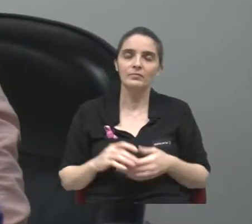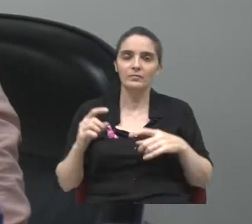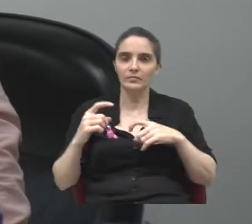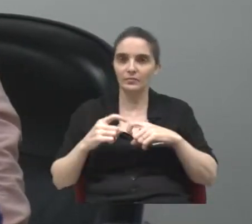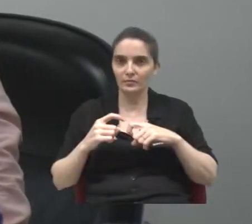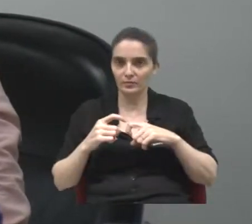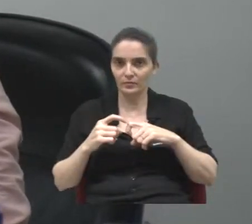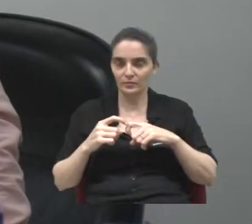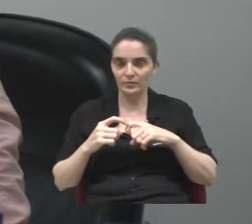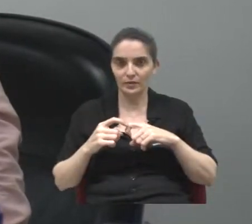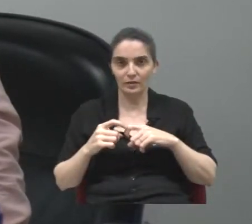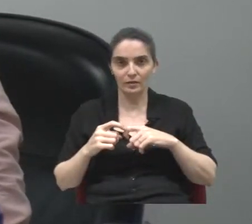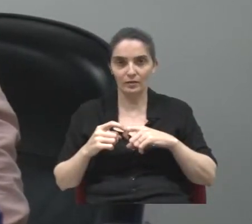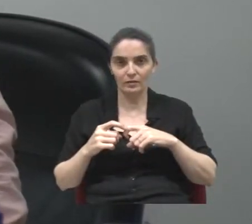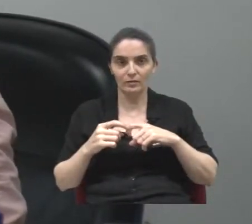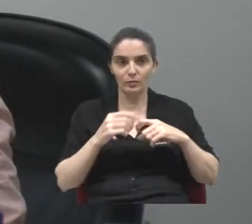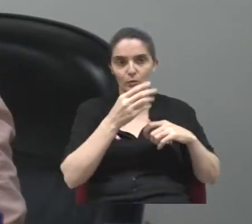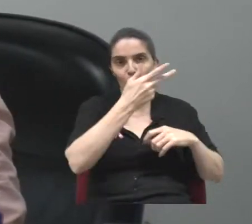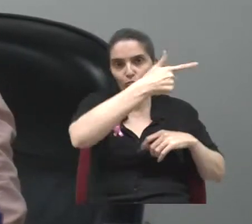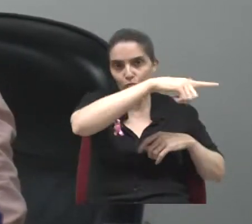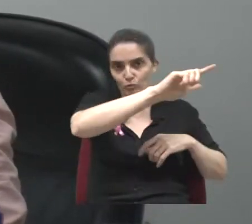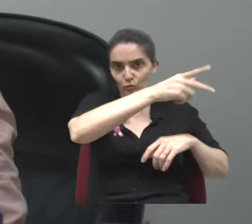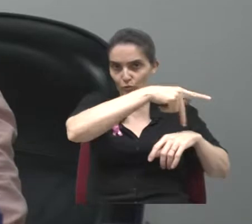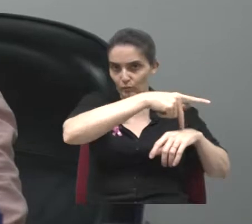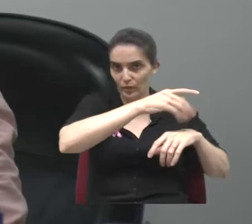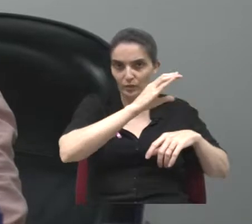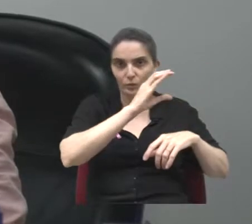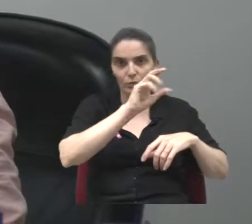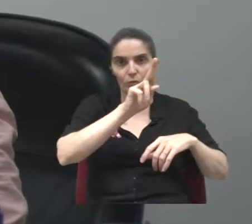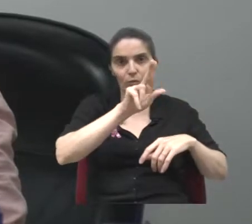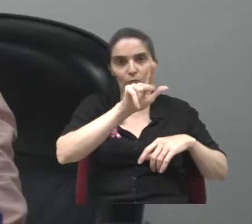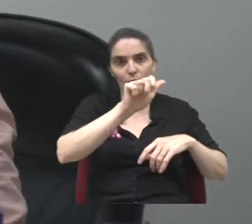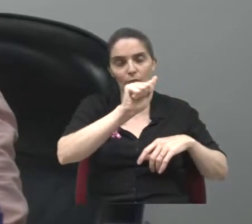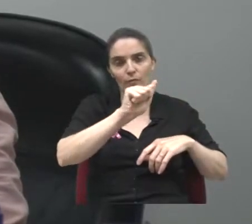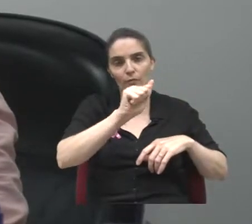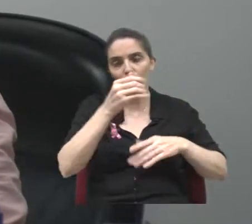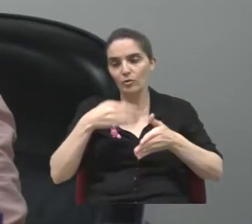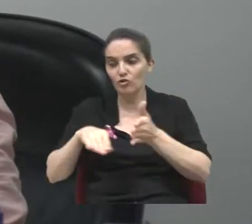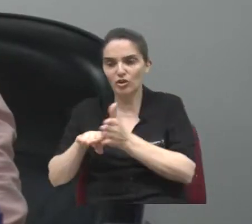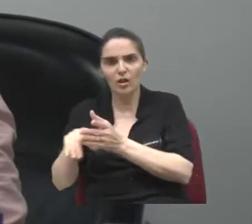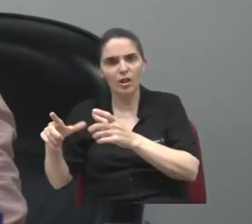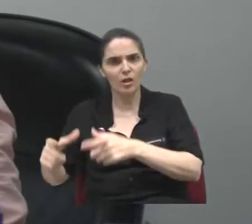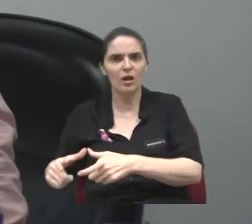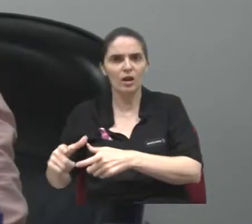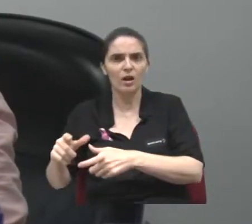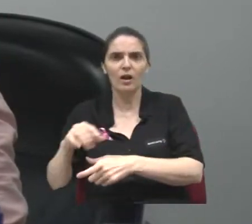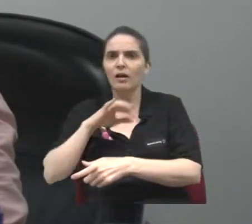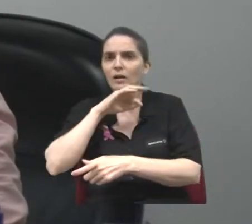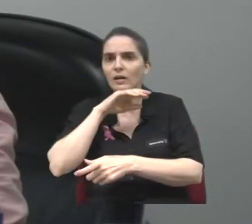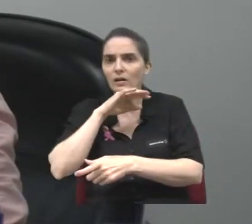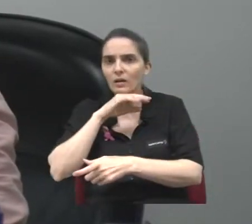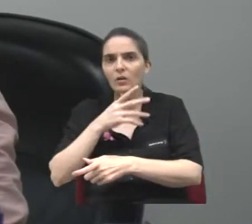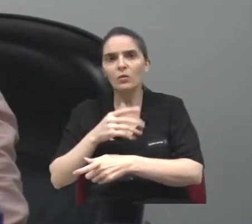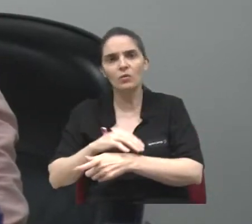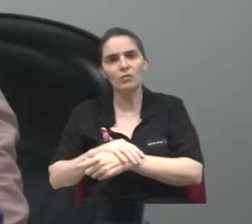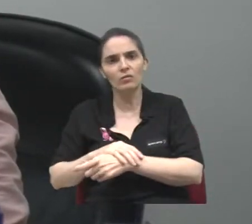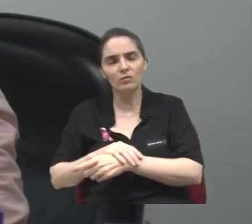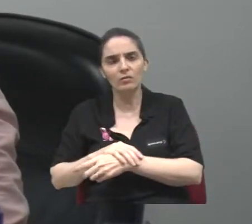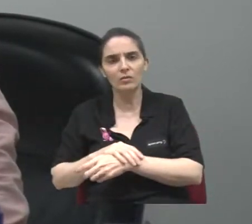que, até hoje, têm a dificuldade de conseguir médicos que trabalhem naquela situação.